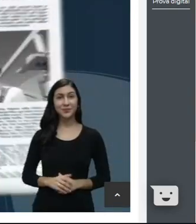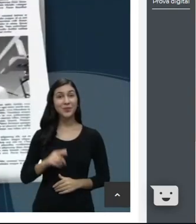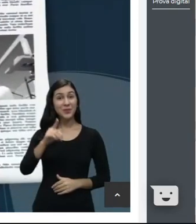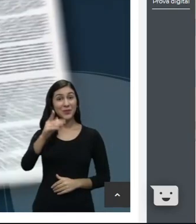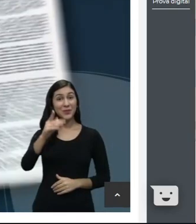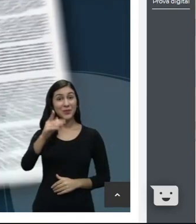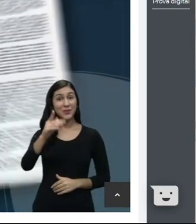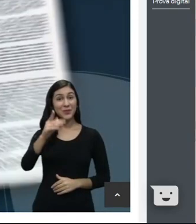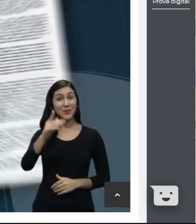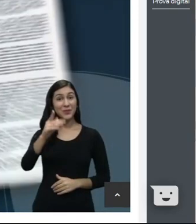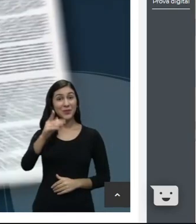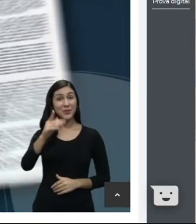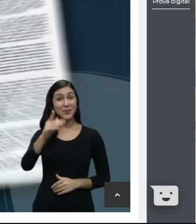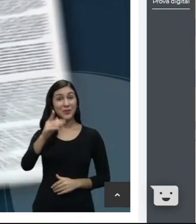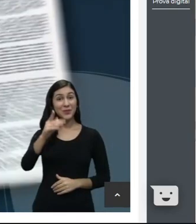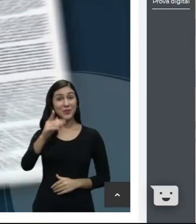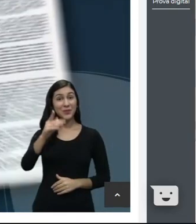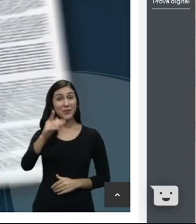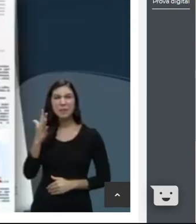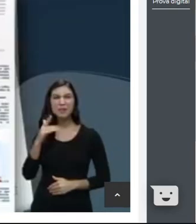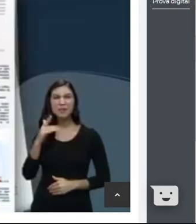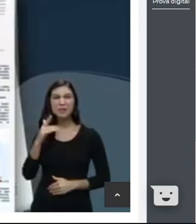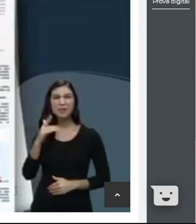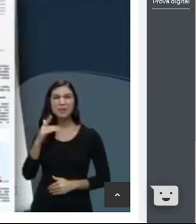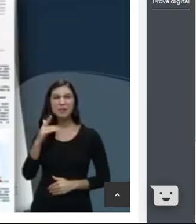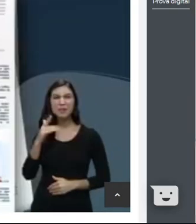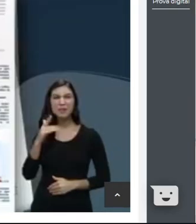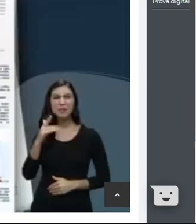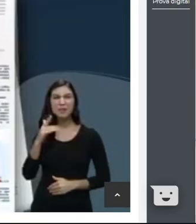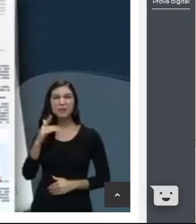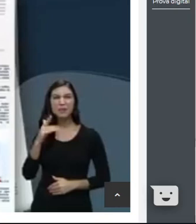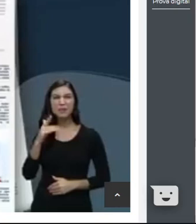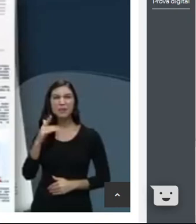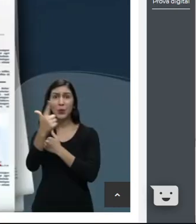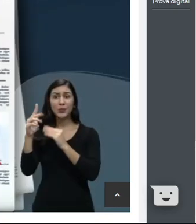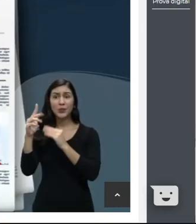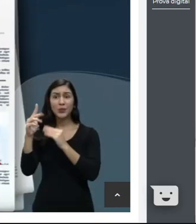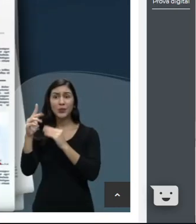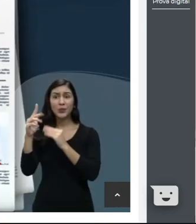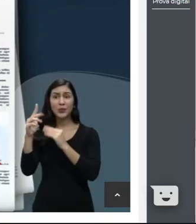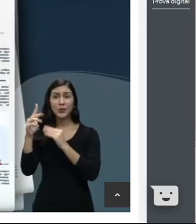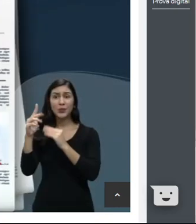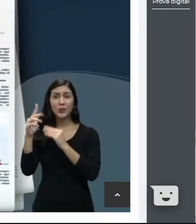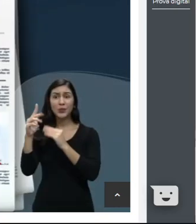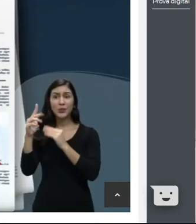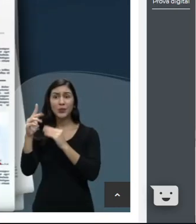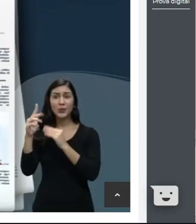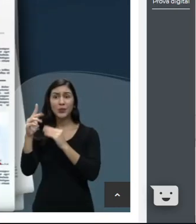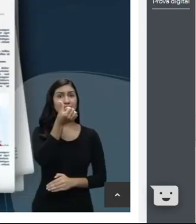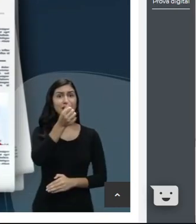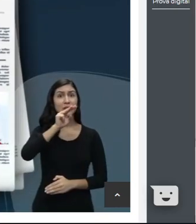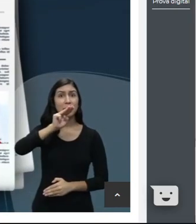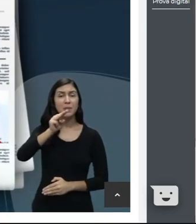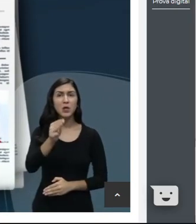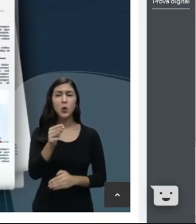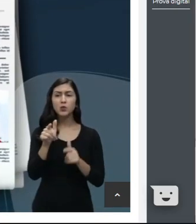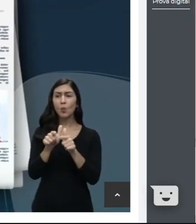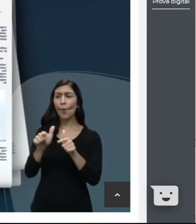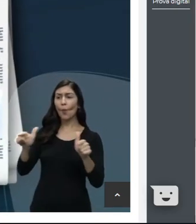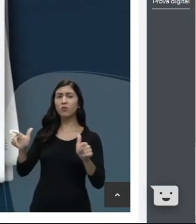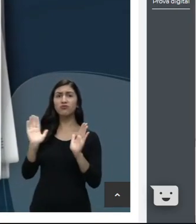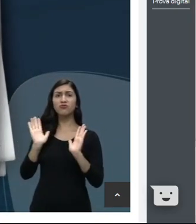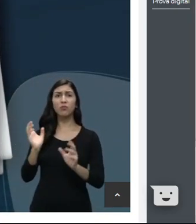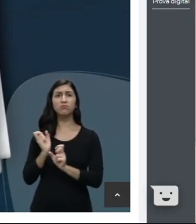Você sabia que enquanto o Brasil tem cerca de 7 milhões de famílias sem teto, existem quase 6 milhões de imóveis que estão vazios há muito